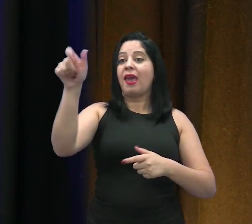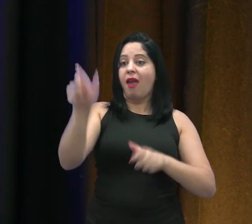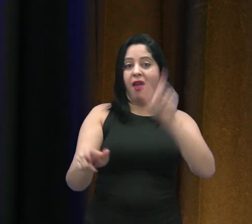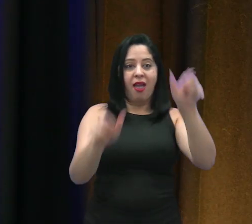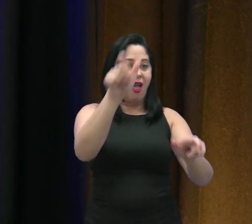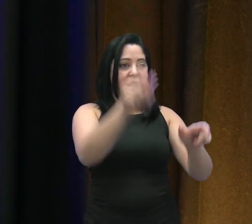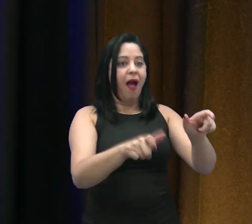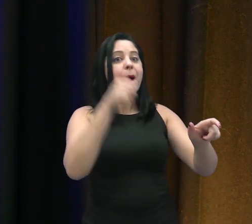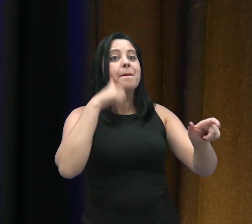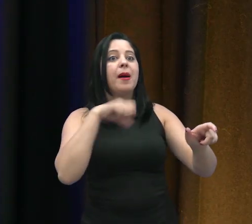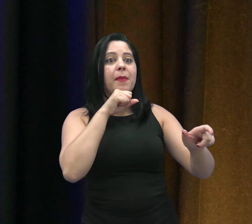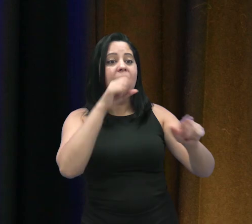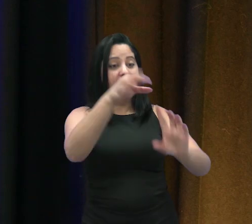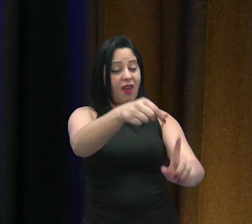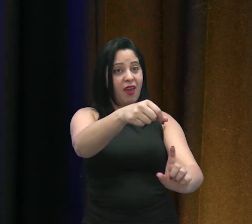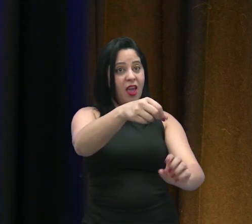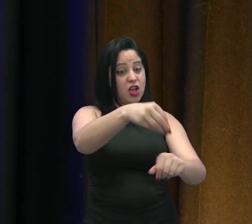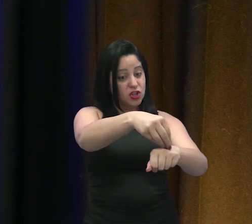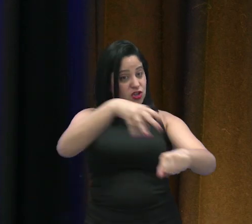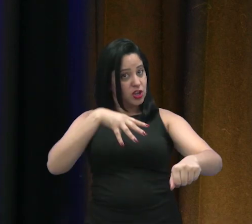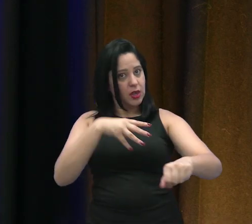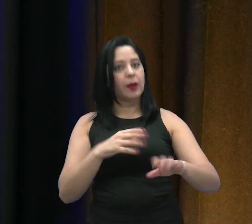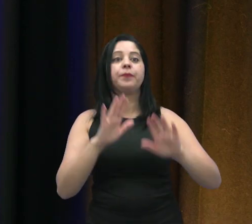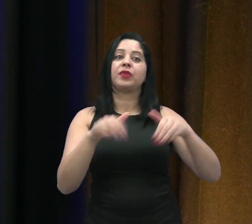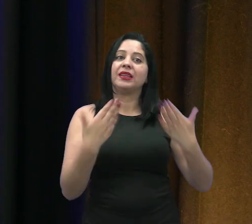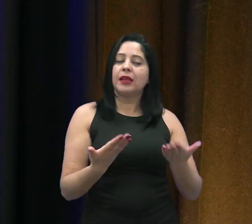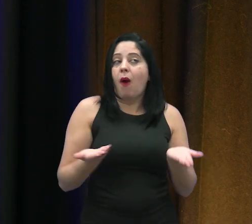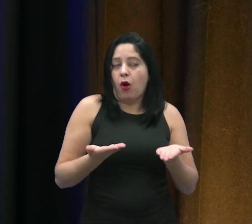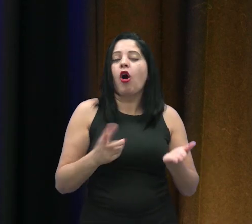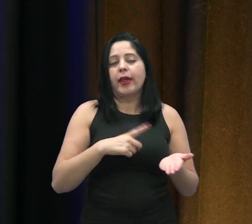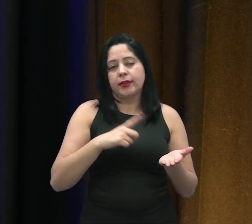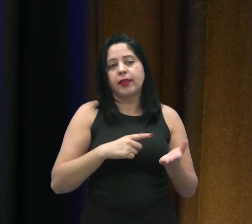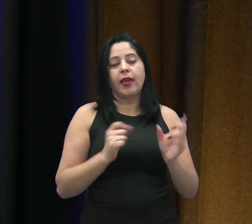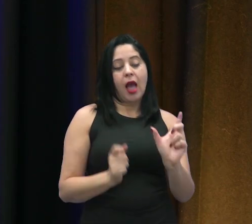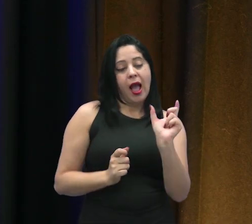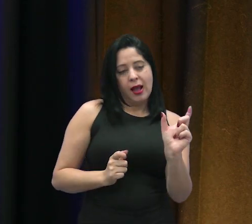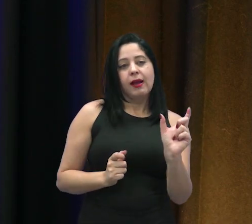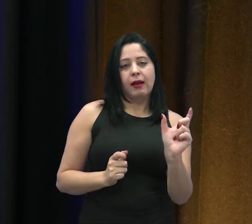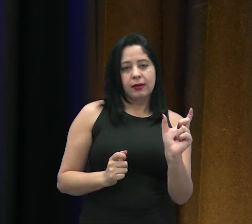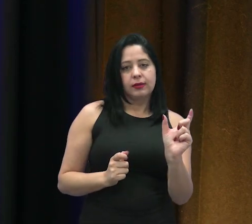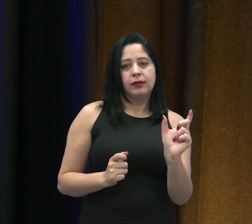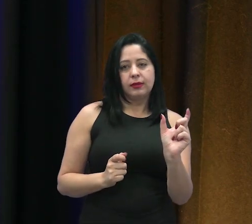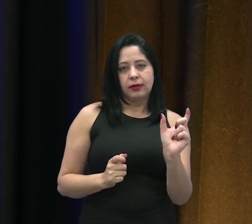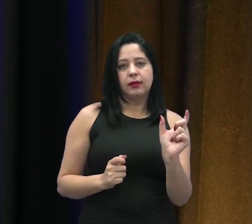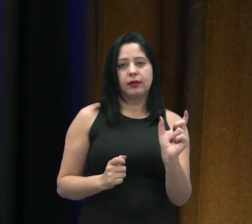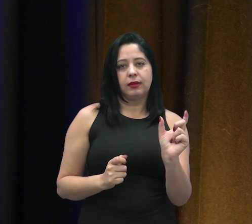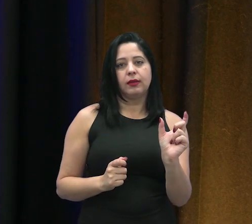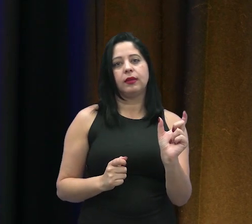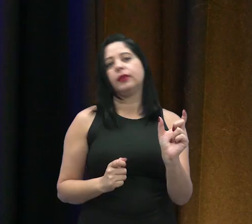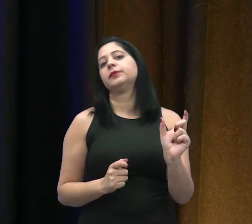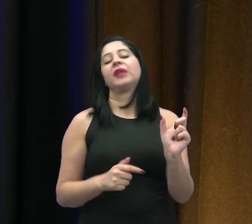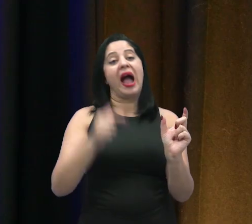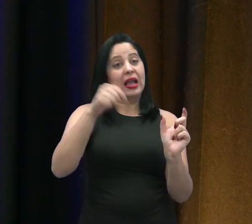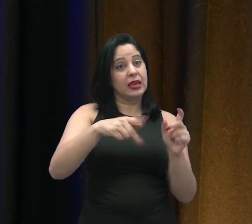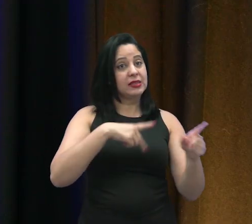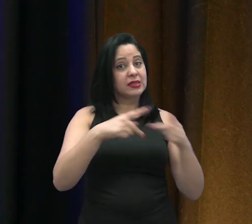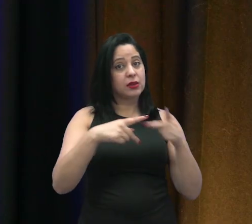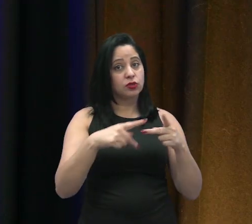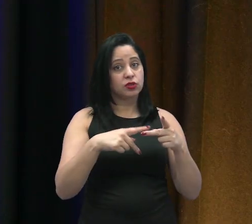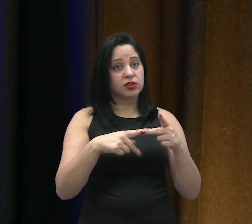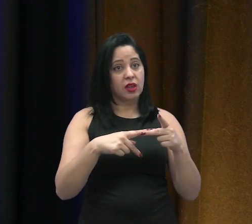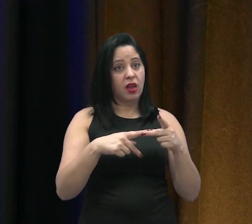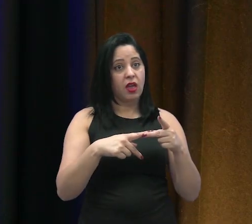eu ouvir os pais. E aí surge a carteirinha de identificação, né? São José dos Campos foi uma das primeiras cidades com